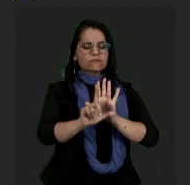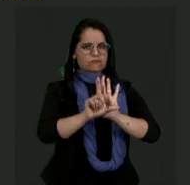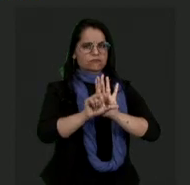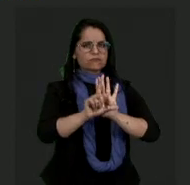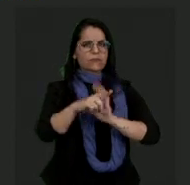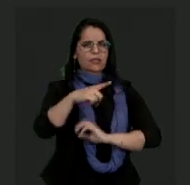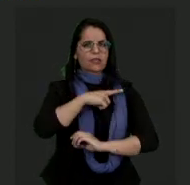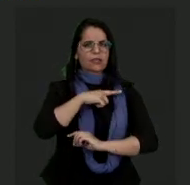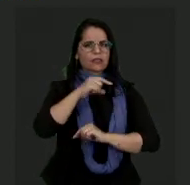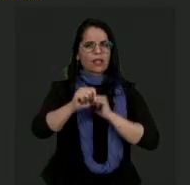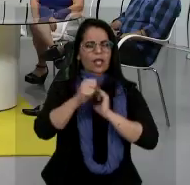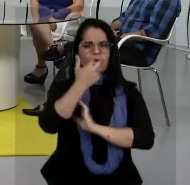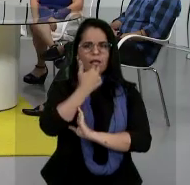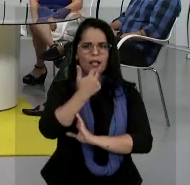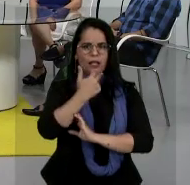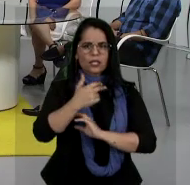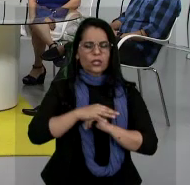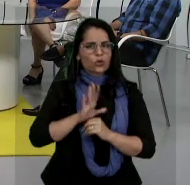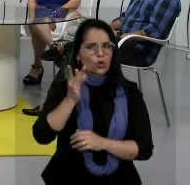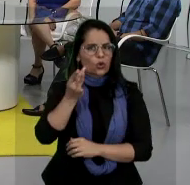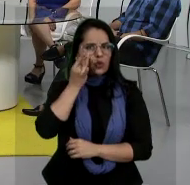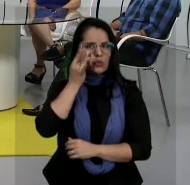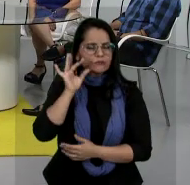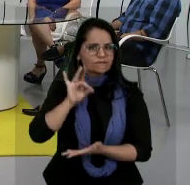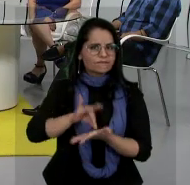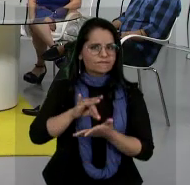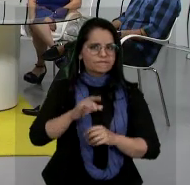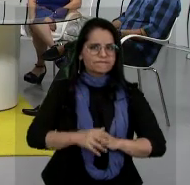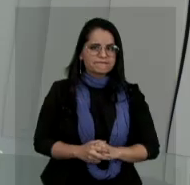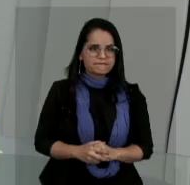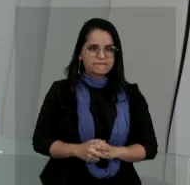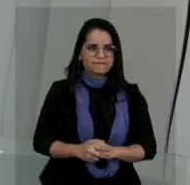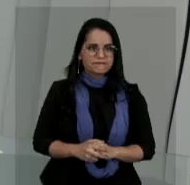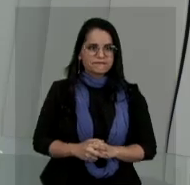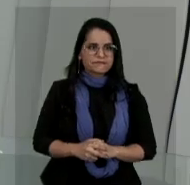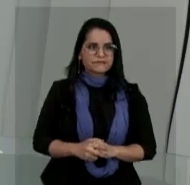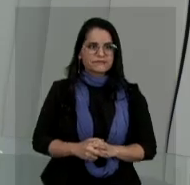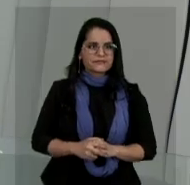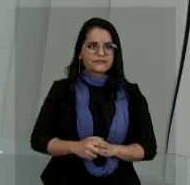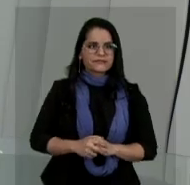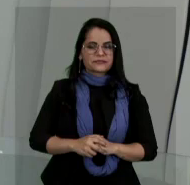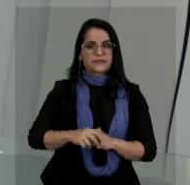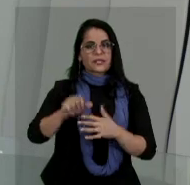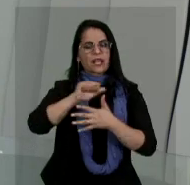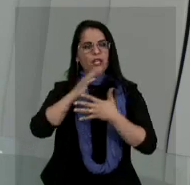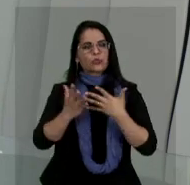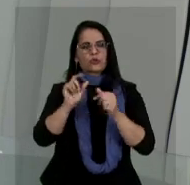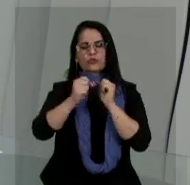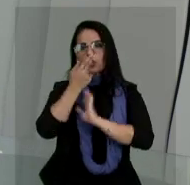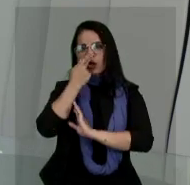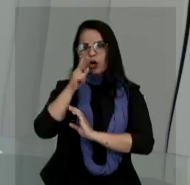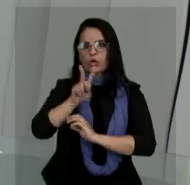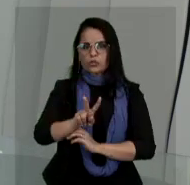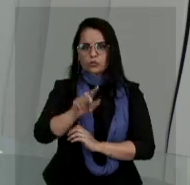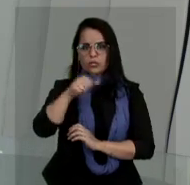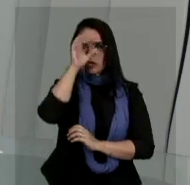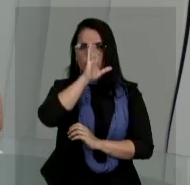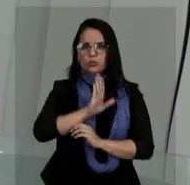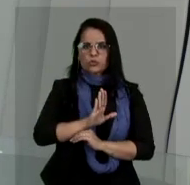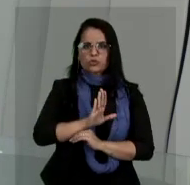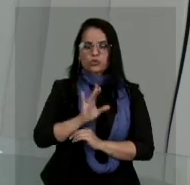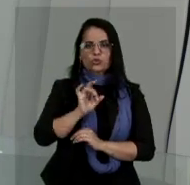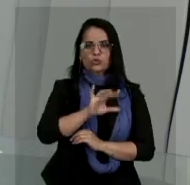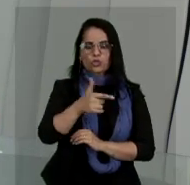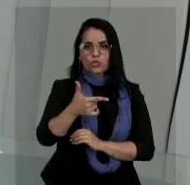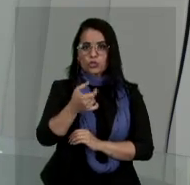dessa língua oficialmente? A Libras, ela foi reconhecida no Brasil apenas